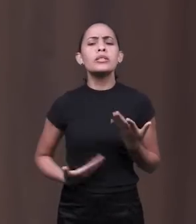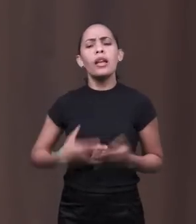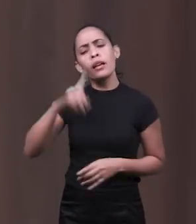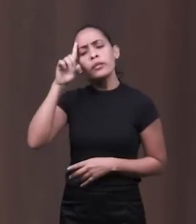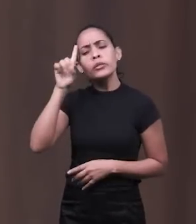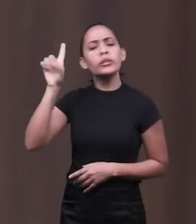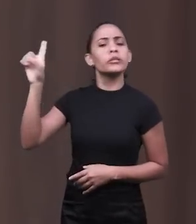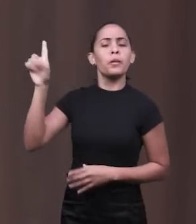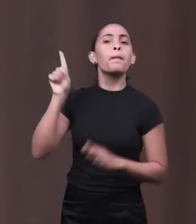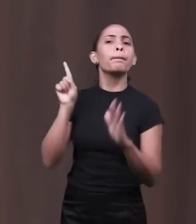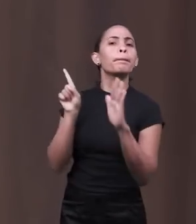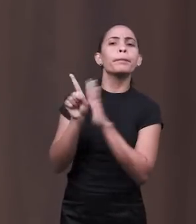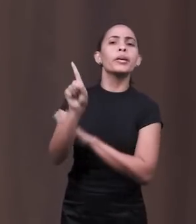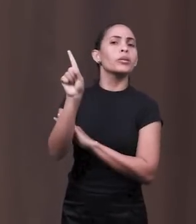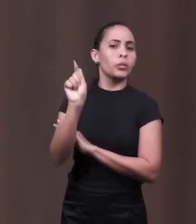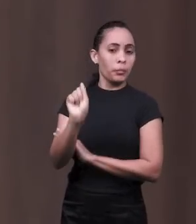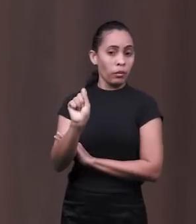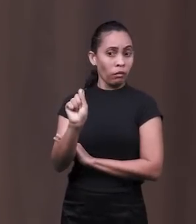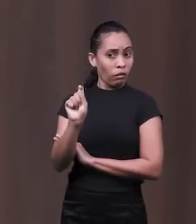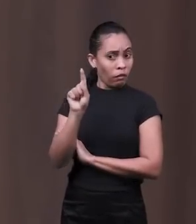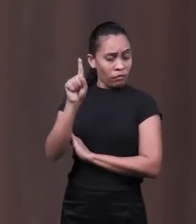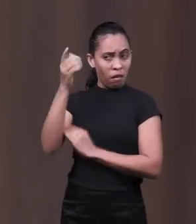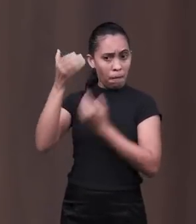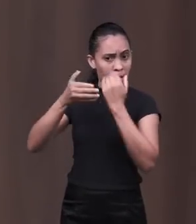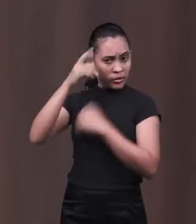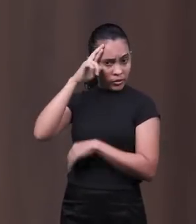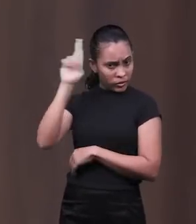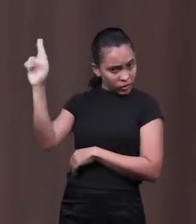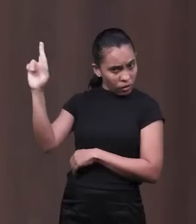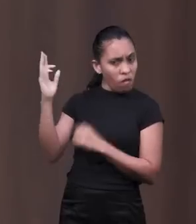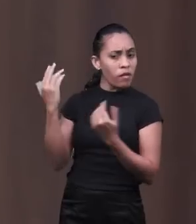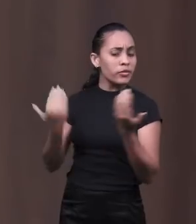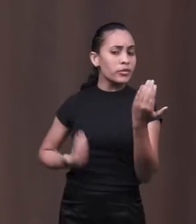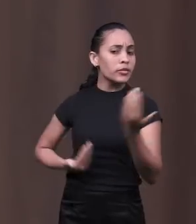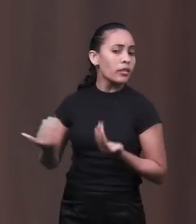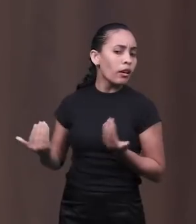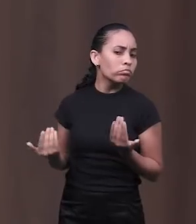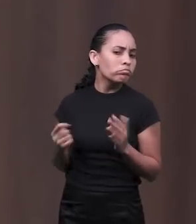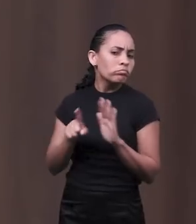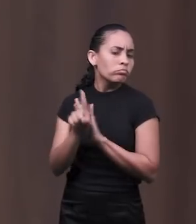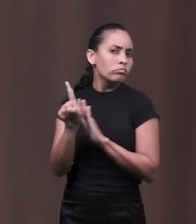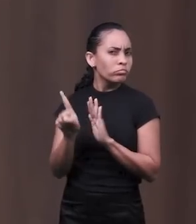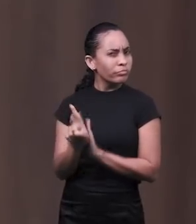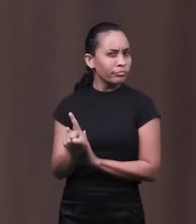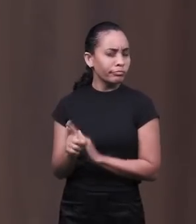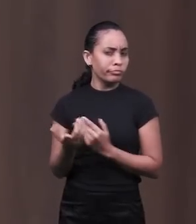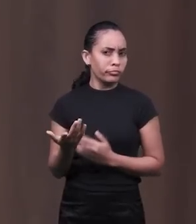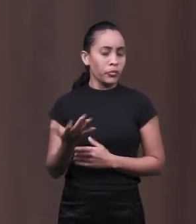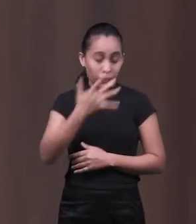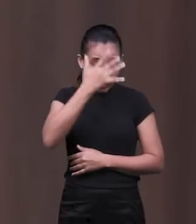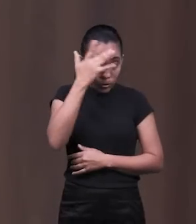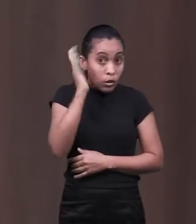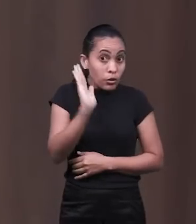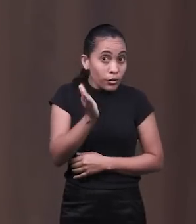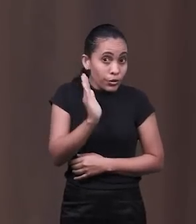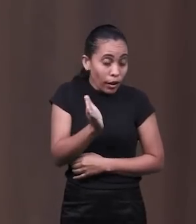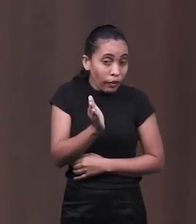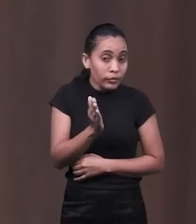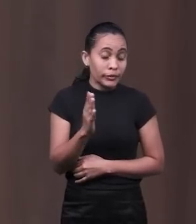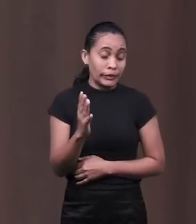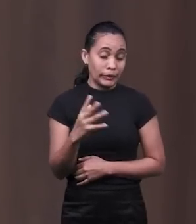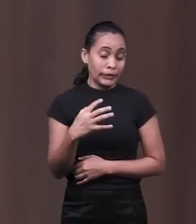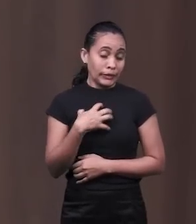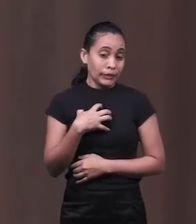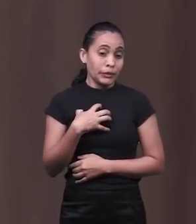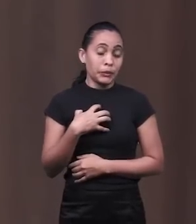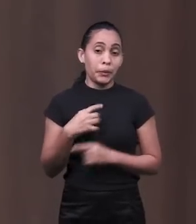Senhor, questionado porque está na presença do Senhor. E esses questionamentos, às vezes, são aquelas frases que muitos já ouviram.